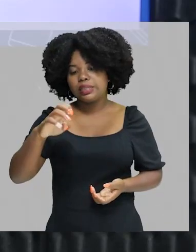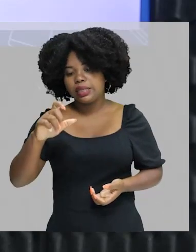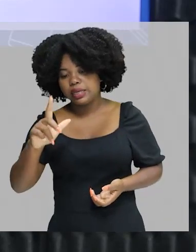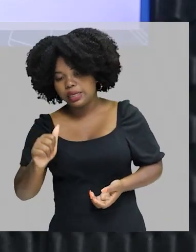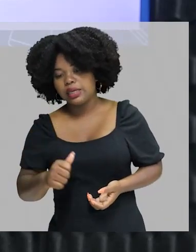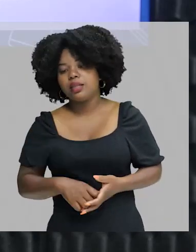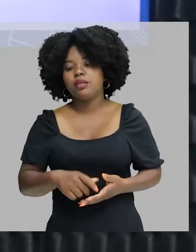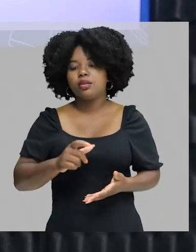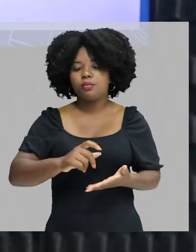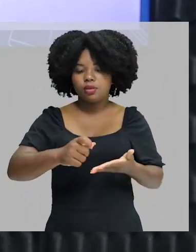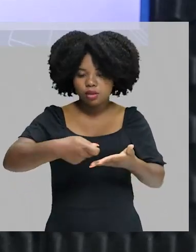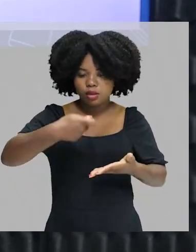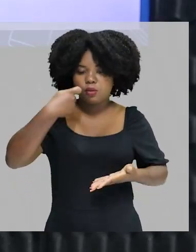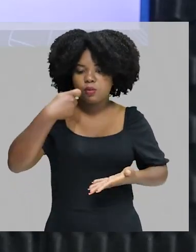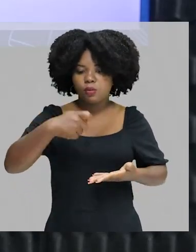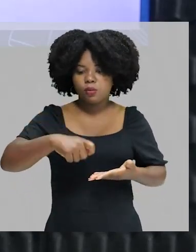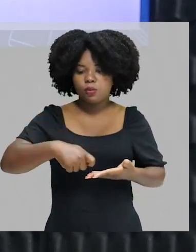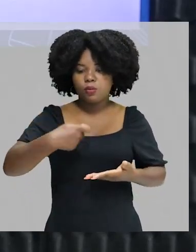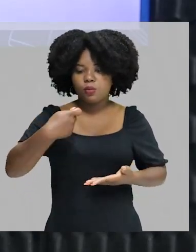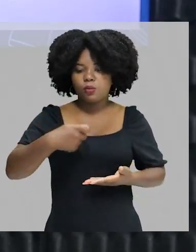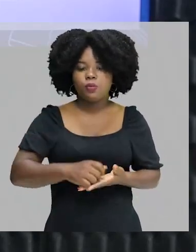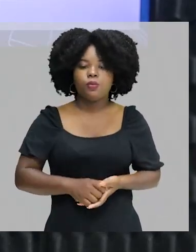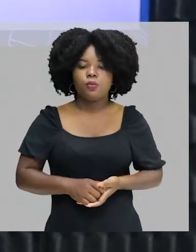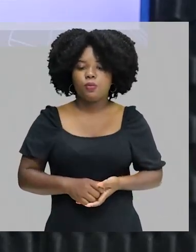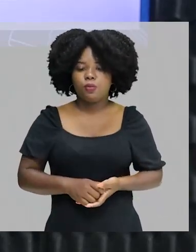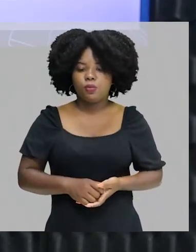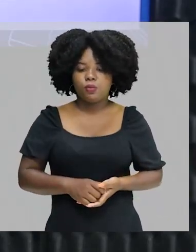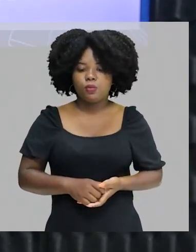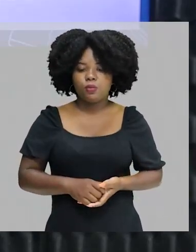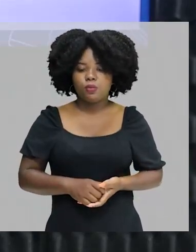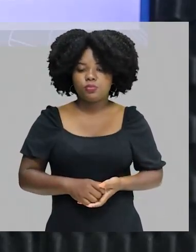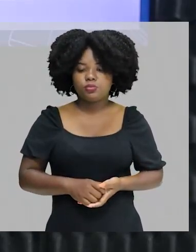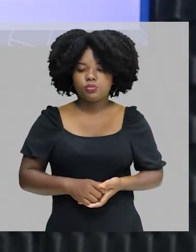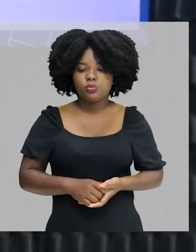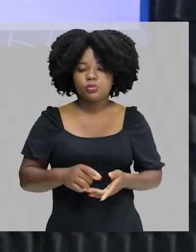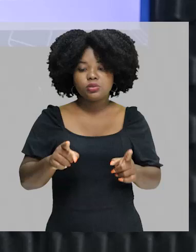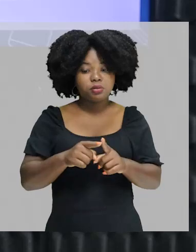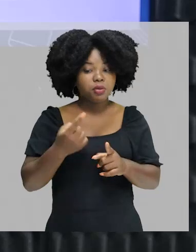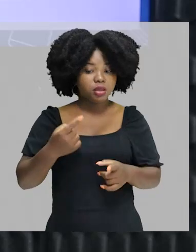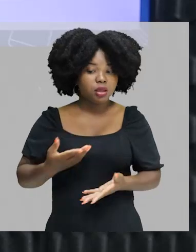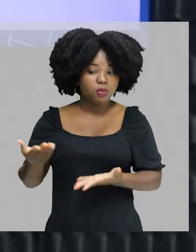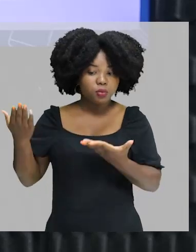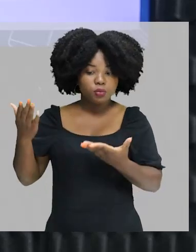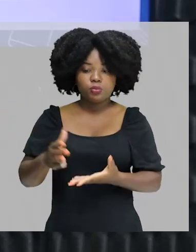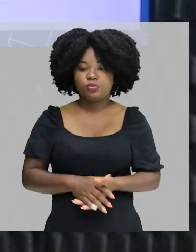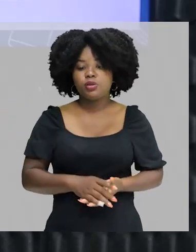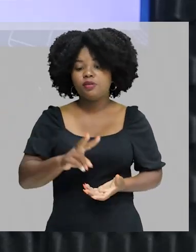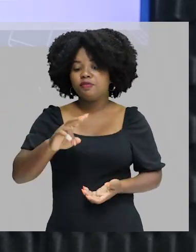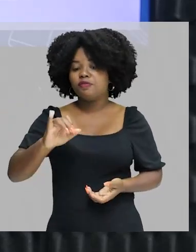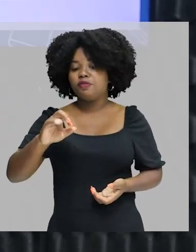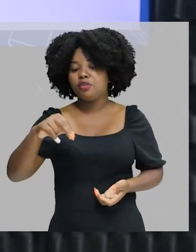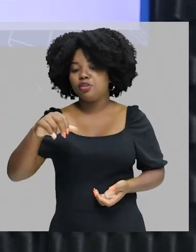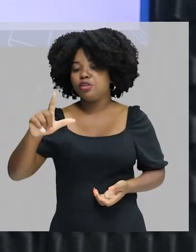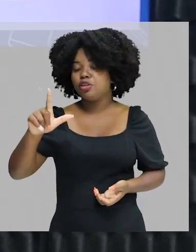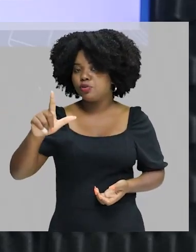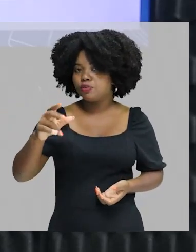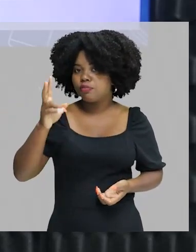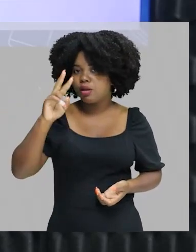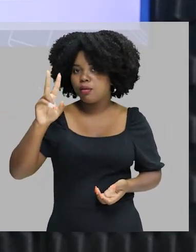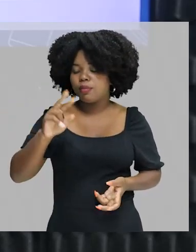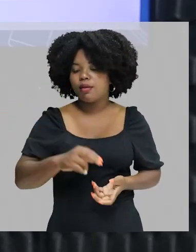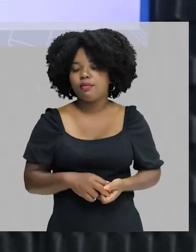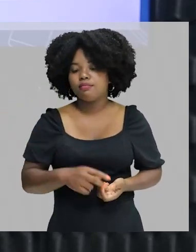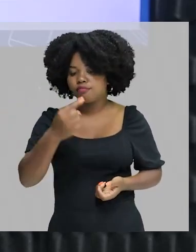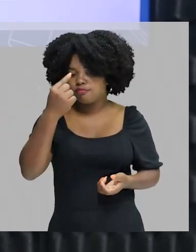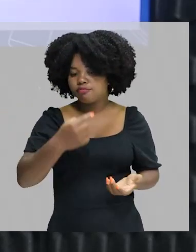tomadas, interruptores elétricos, certo? Até aquele disco de vinil. Mas será que você já lembra disso aí?